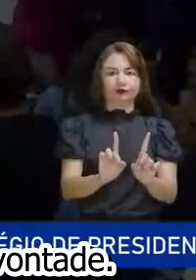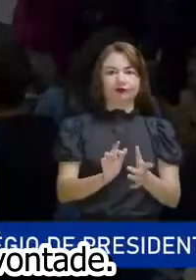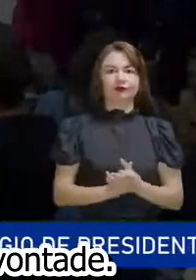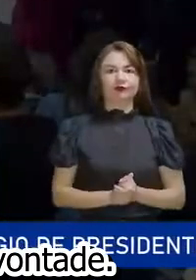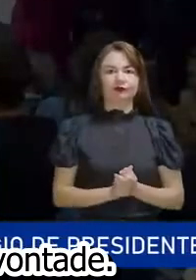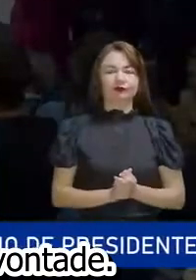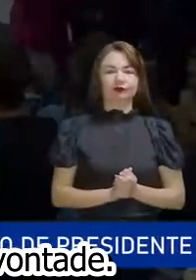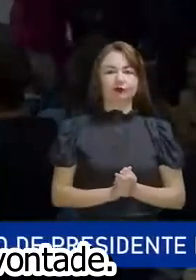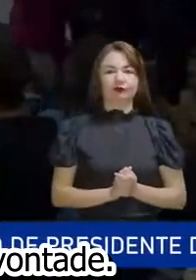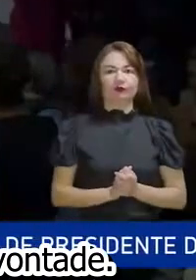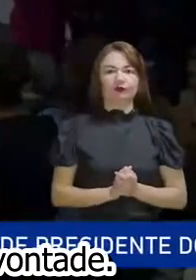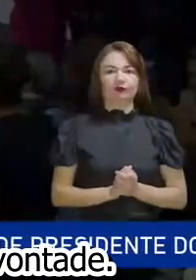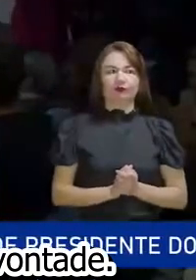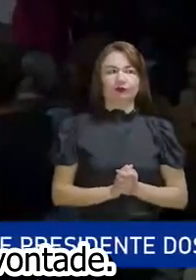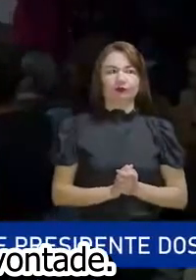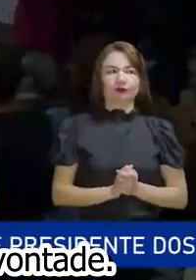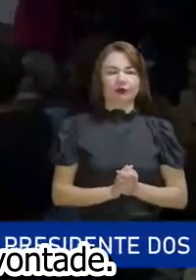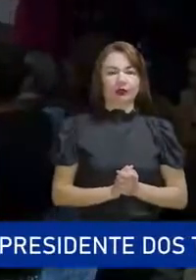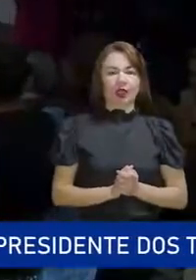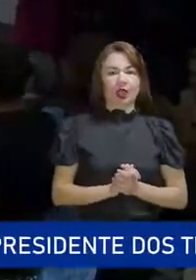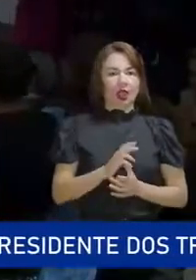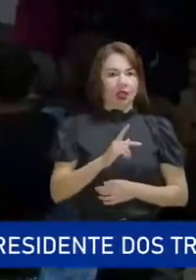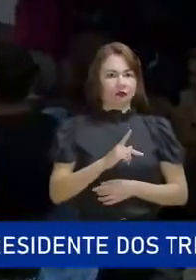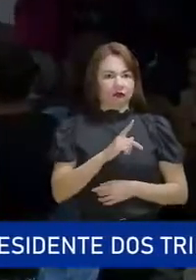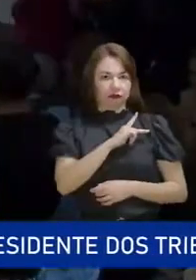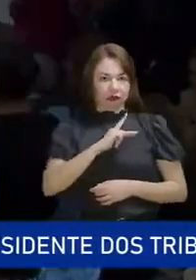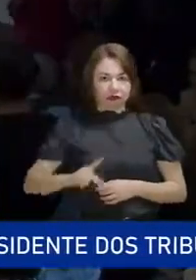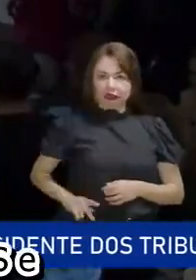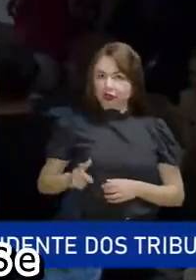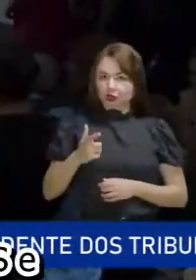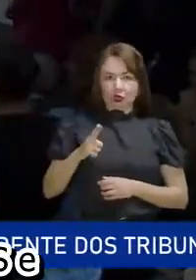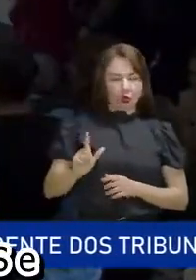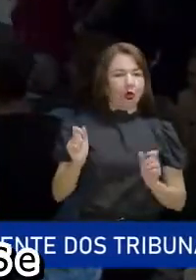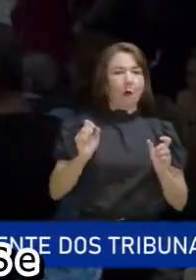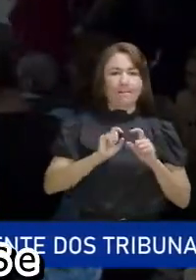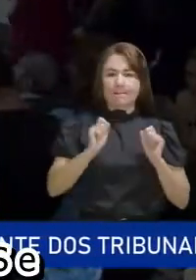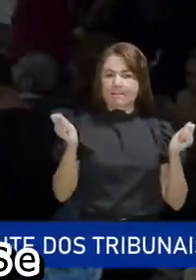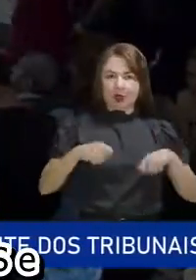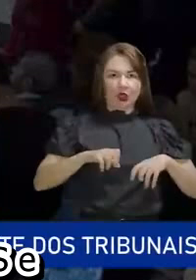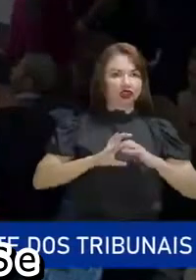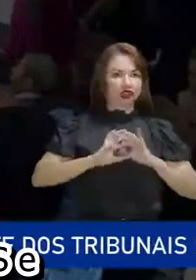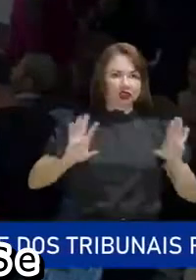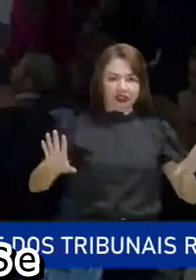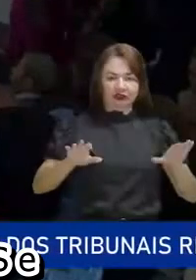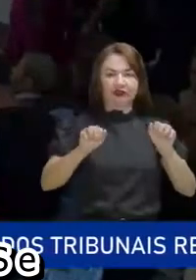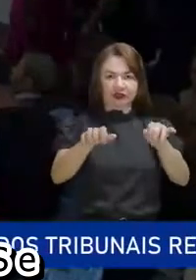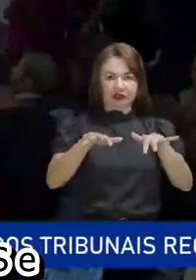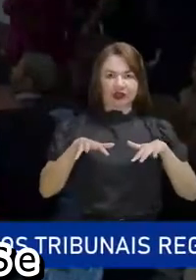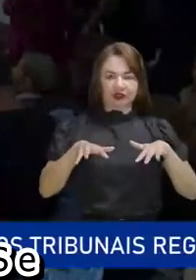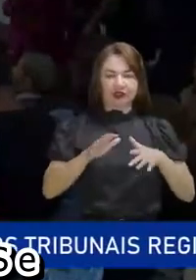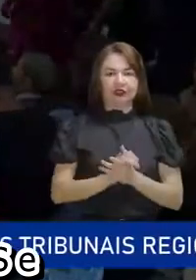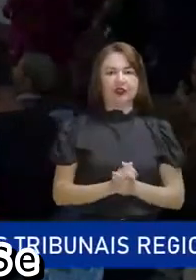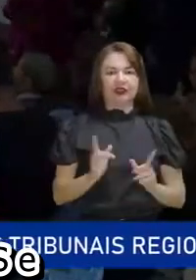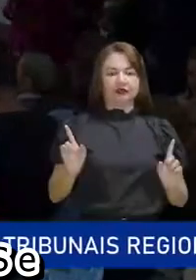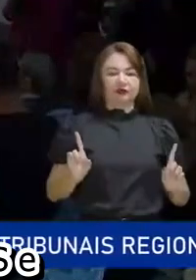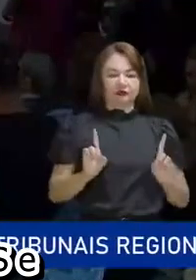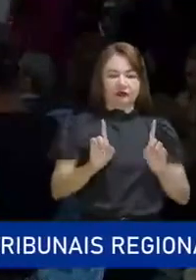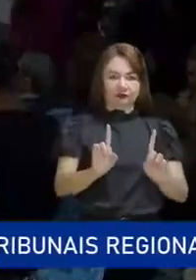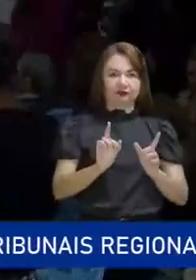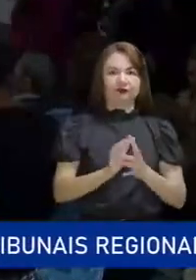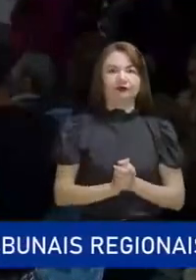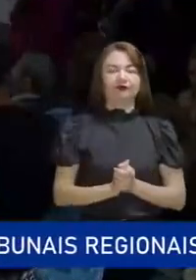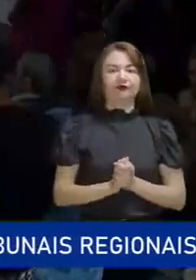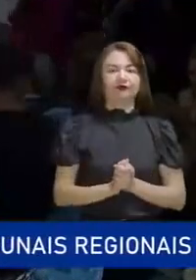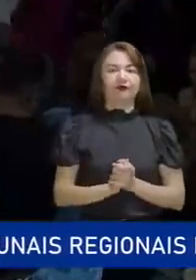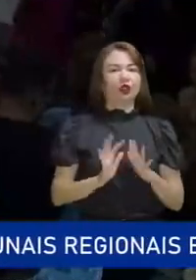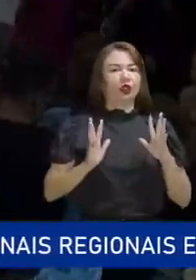autoridades convidadas podem ficar à vontade na plateia, porque agora os presidentes dos TREs e